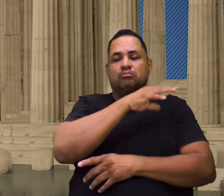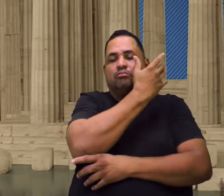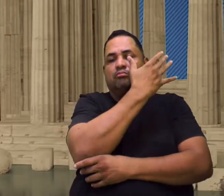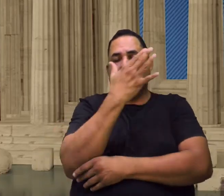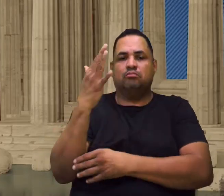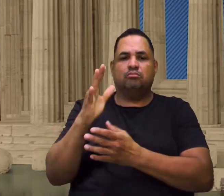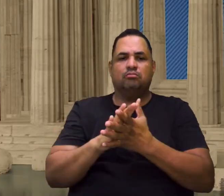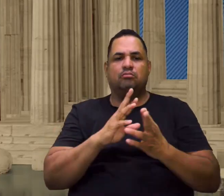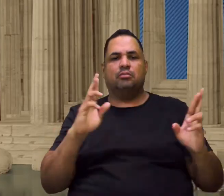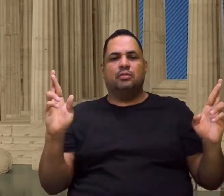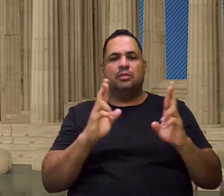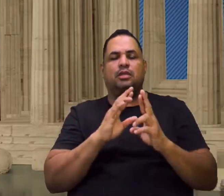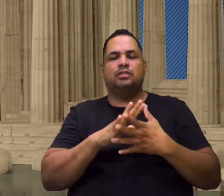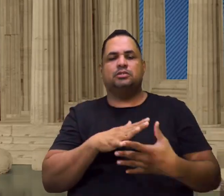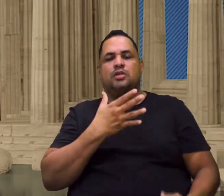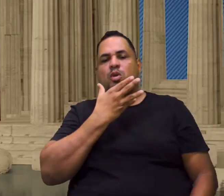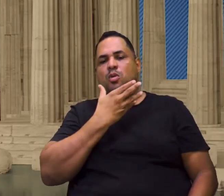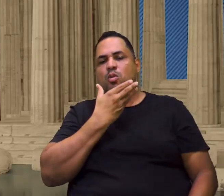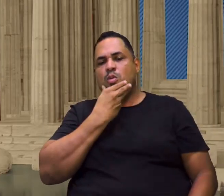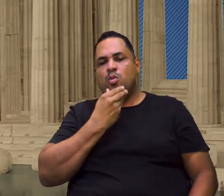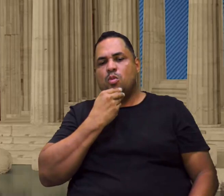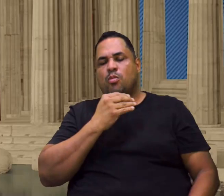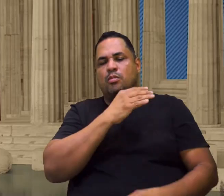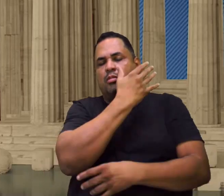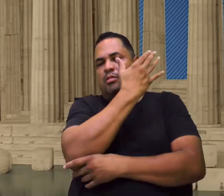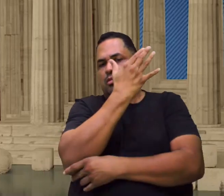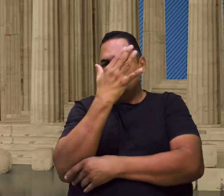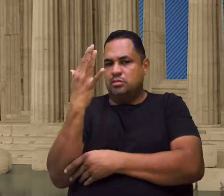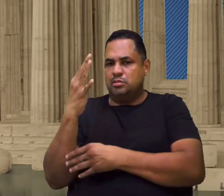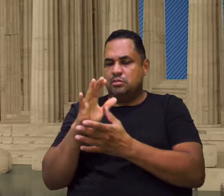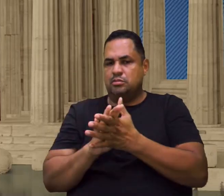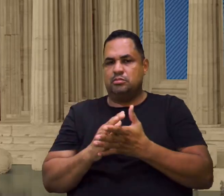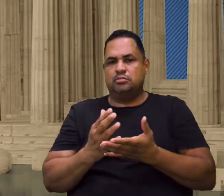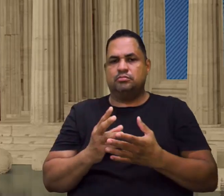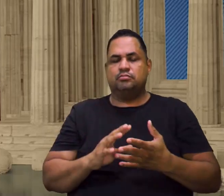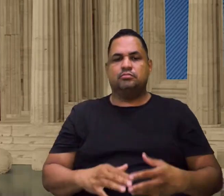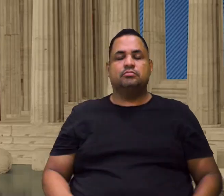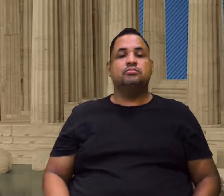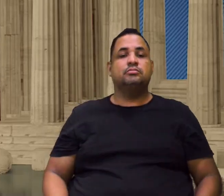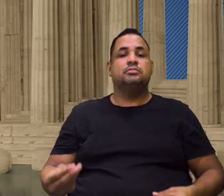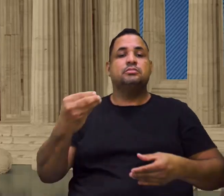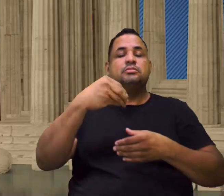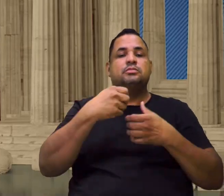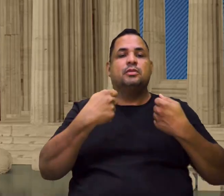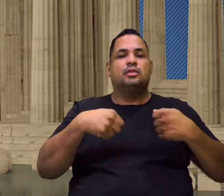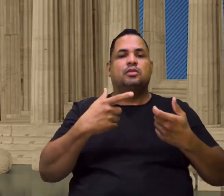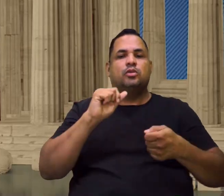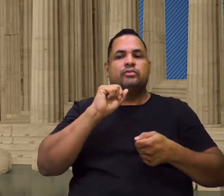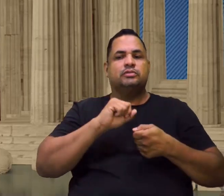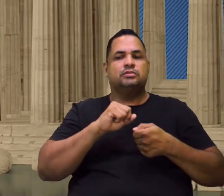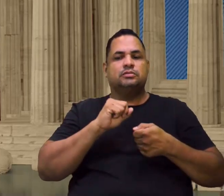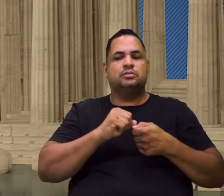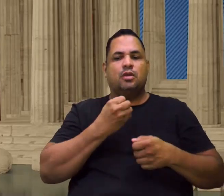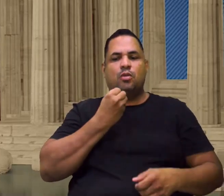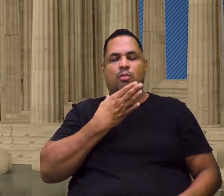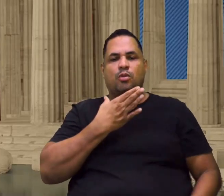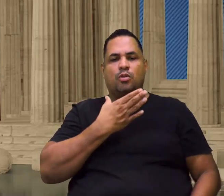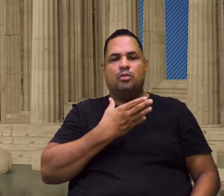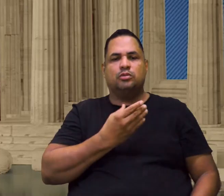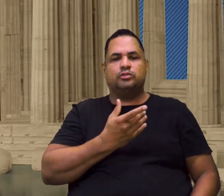de homem, natureza e o próximo. Essa perspectiva, esse viés de atitude, né, para o